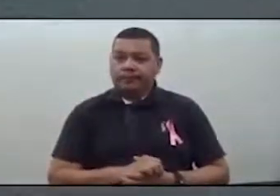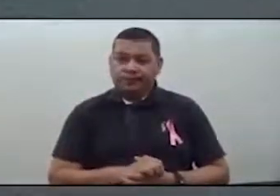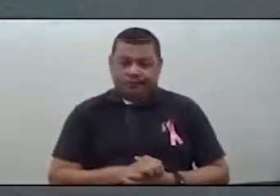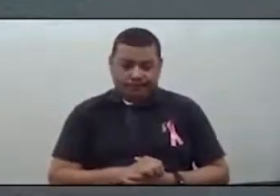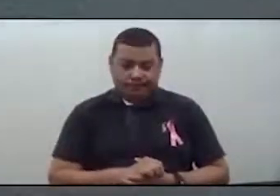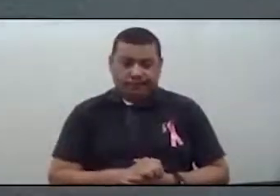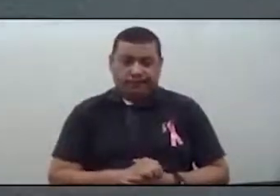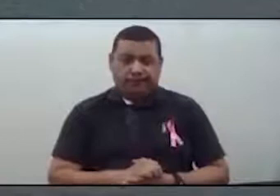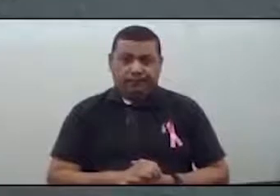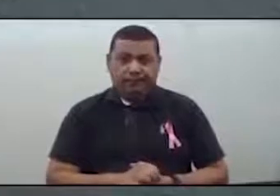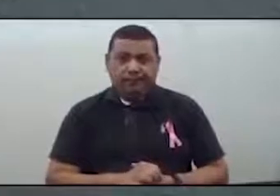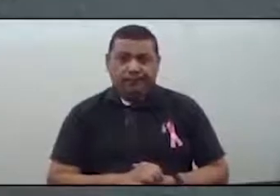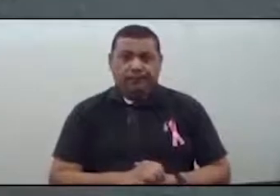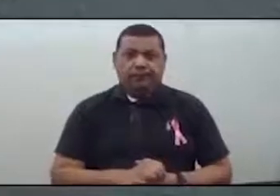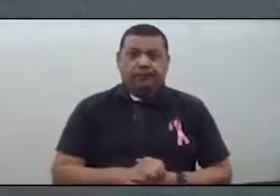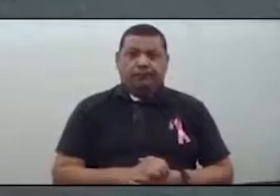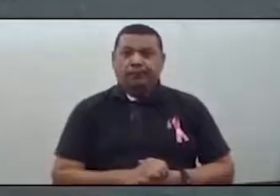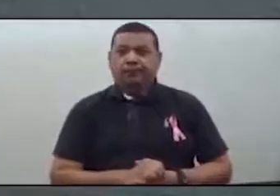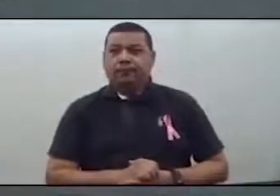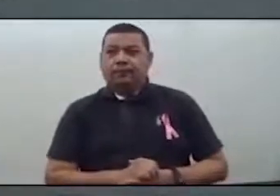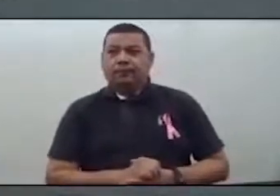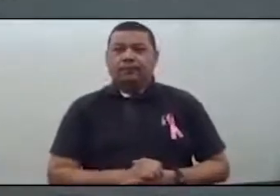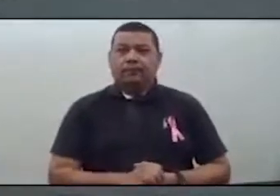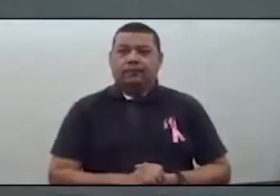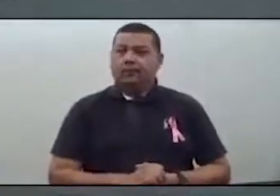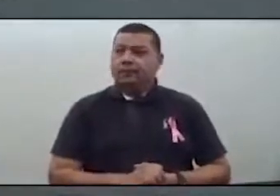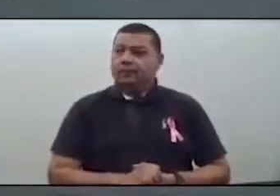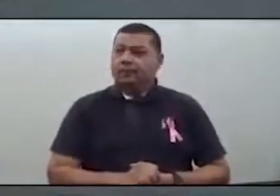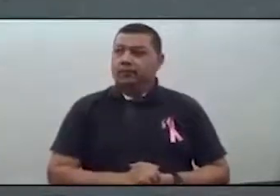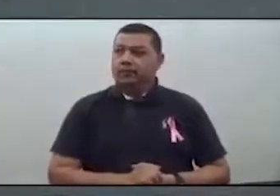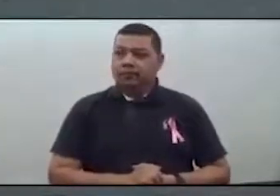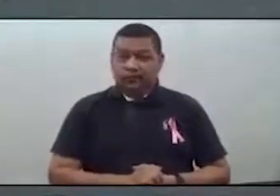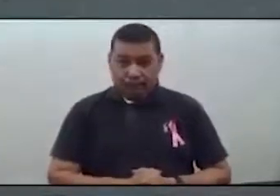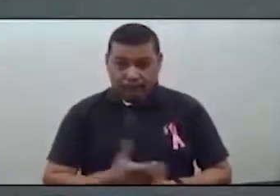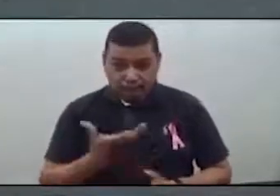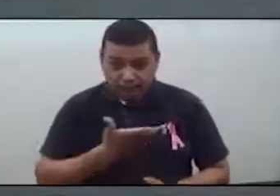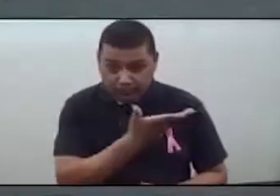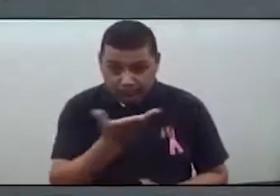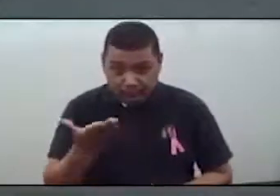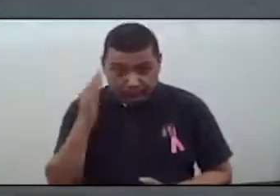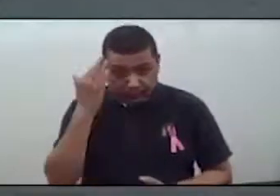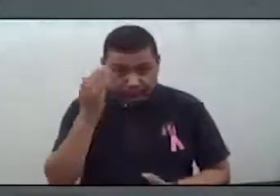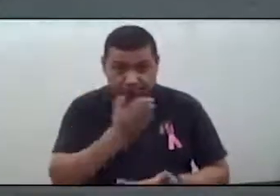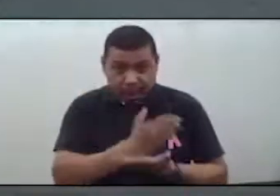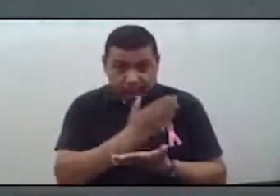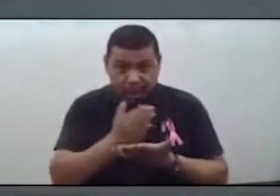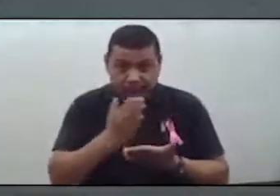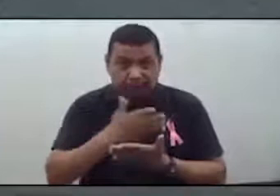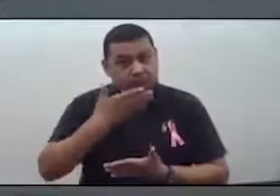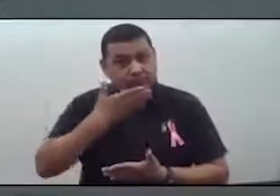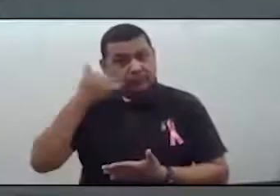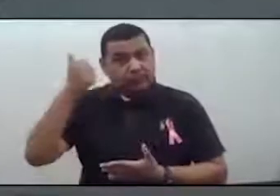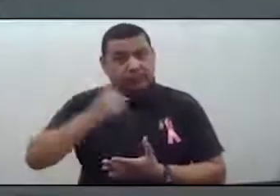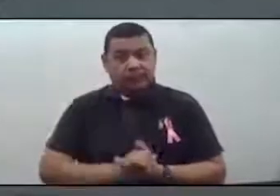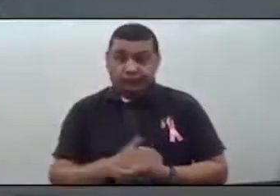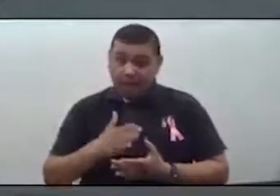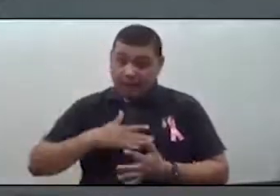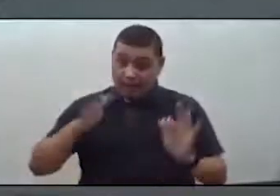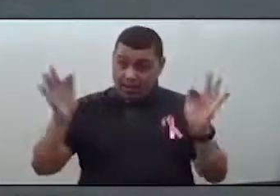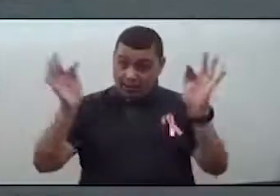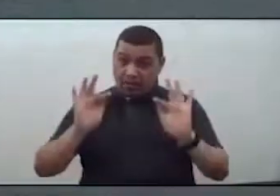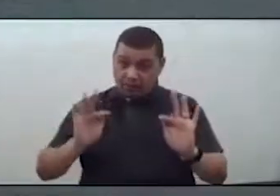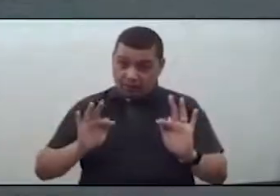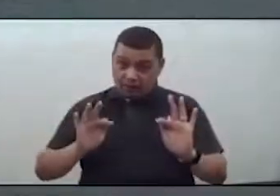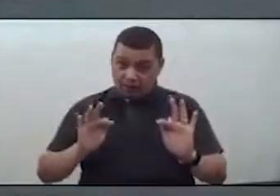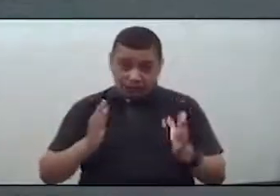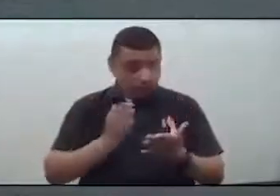Eu observei algumas coisas e relatei aqui para que vocês entendam que algumas coisas melhoraram. Eu fico muito feliz com as coisas que eu